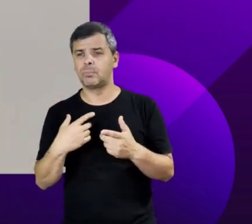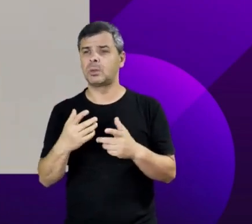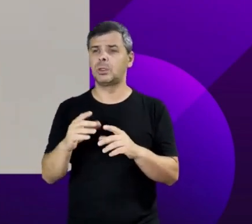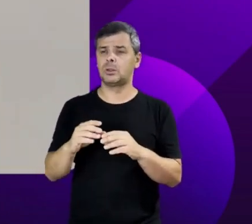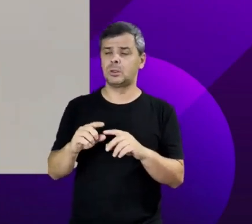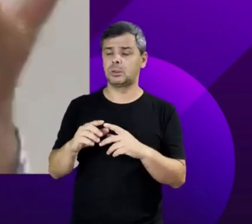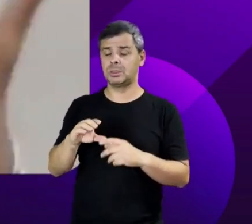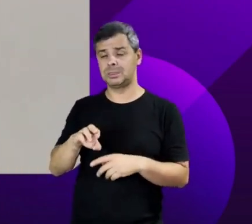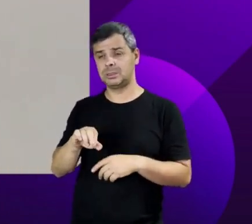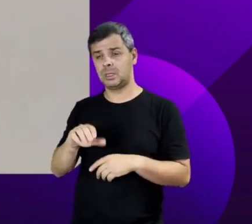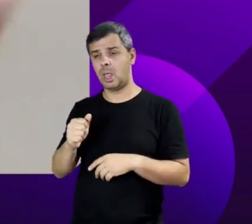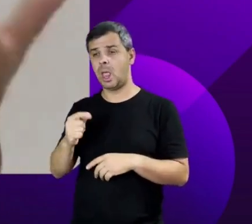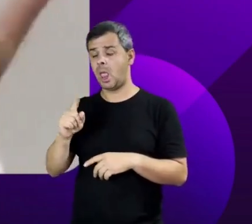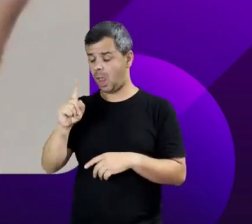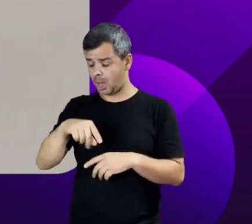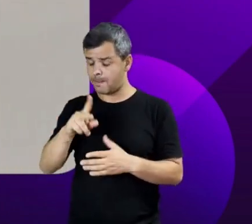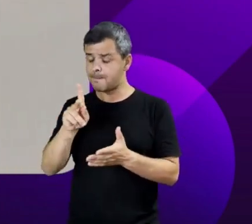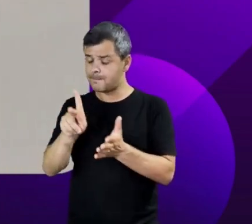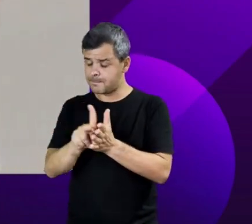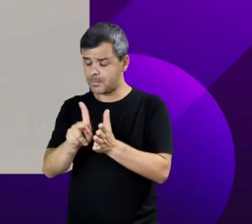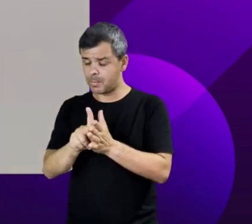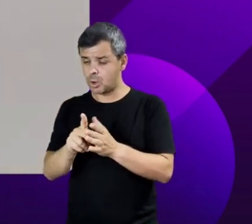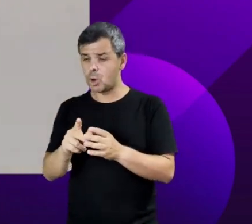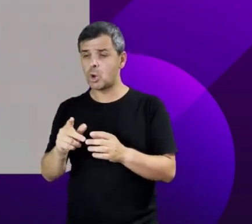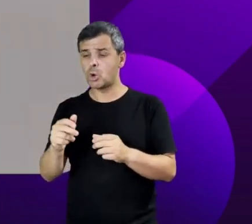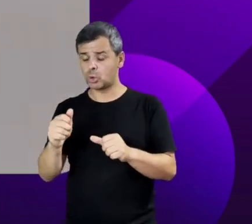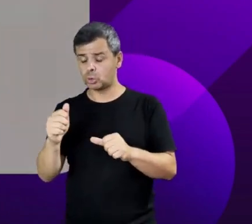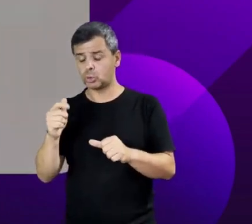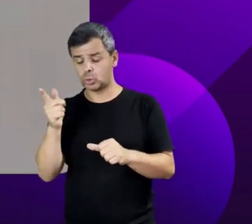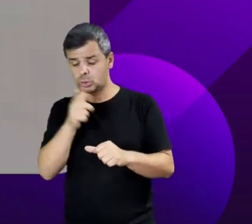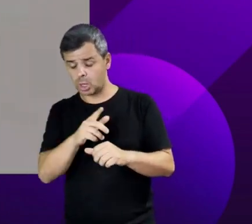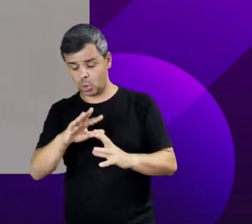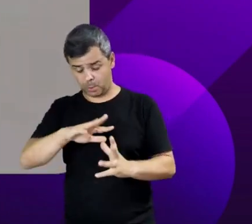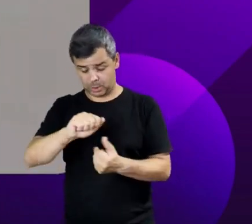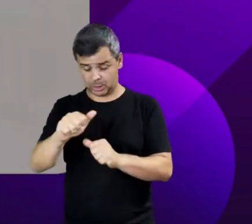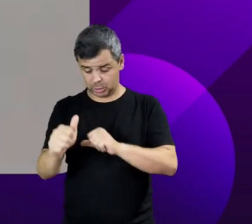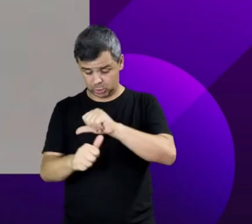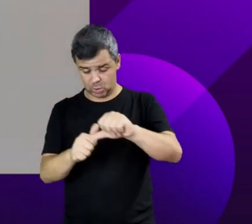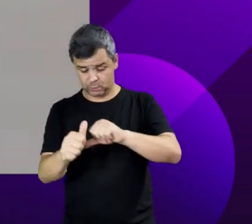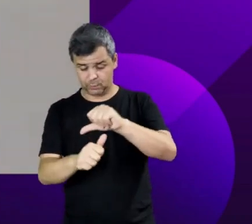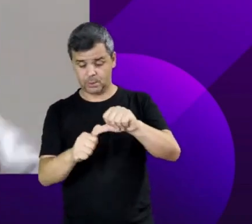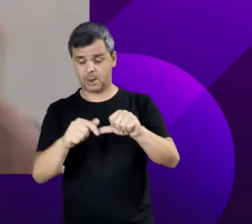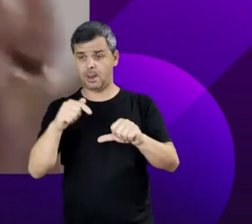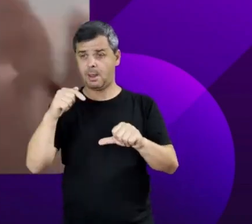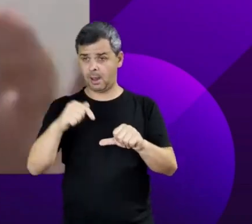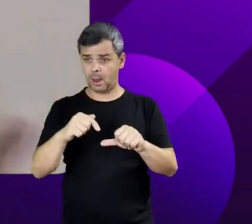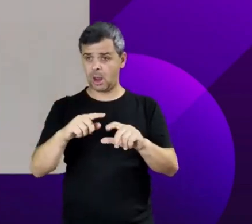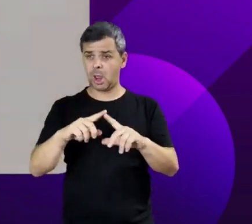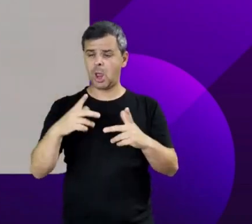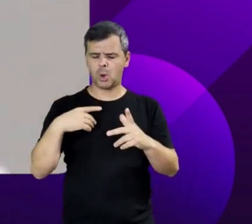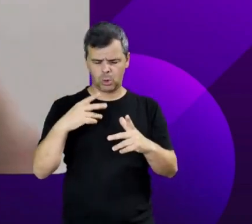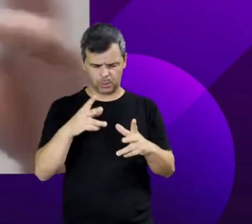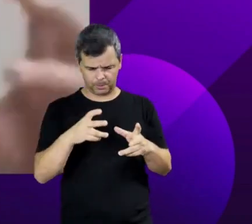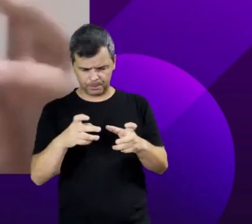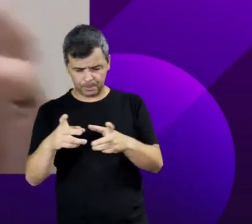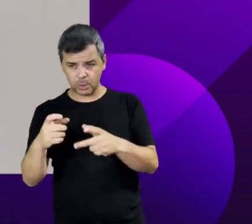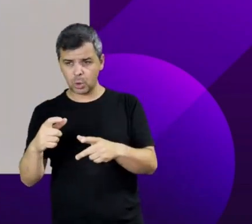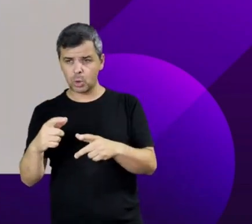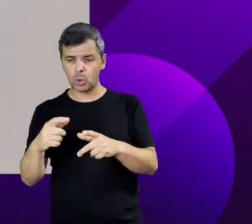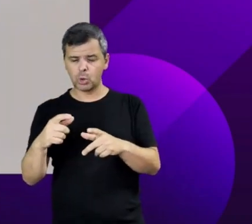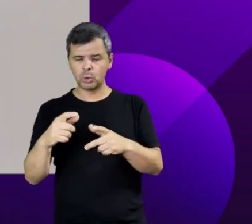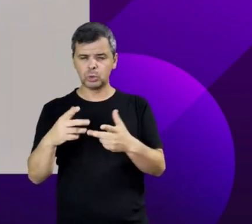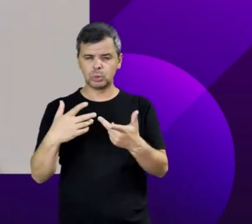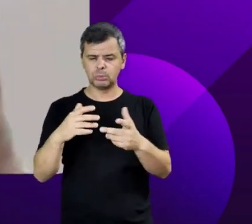excesso, enfim, que ele mesmo é capaz de transformar isso quando da observância de um